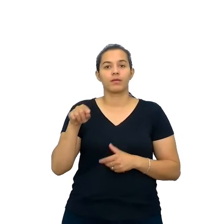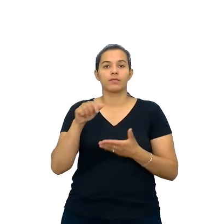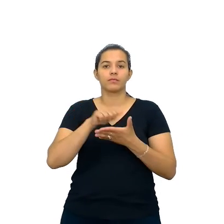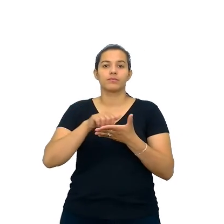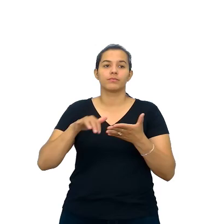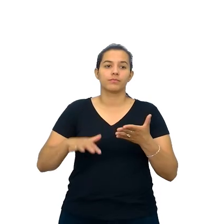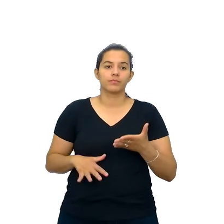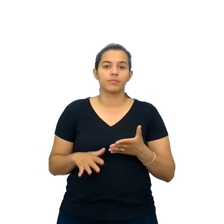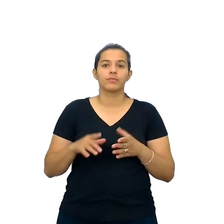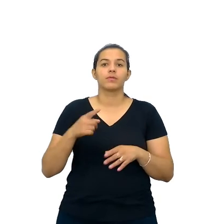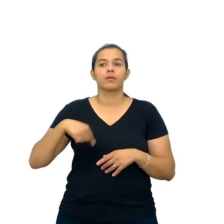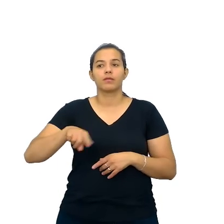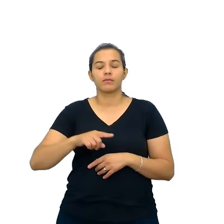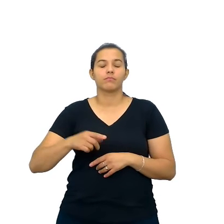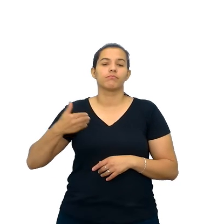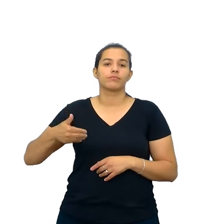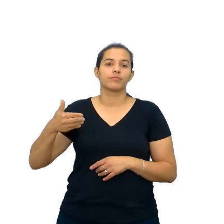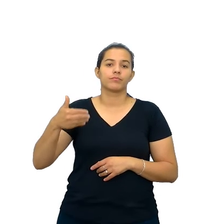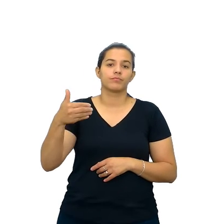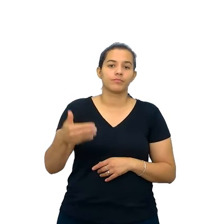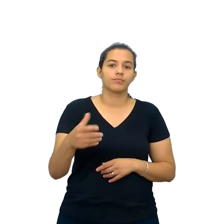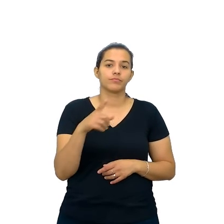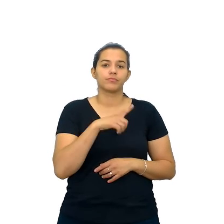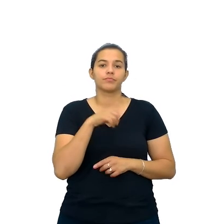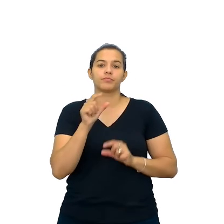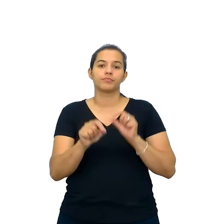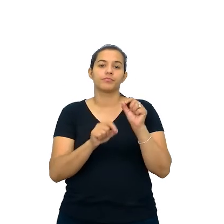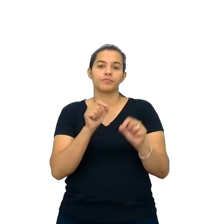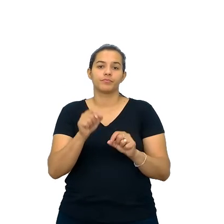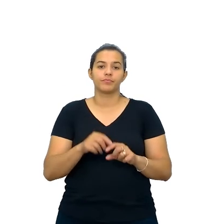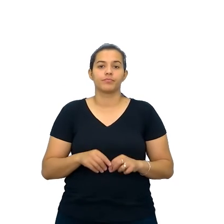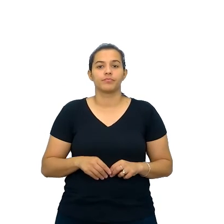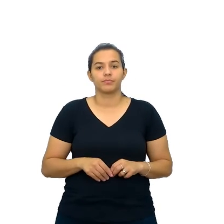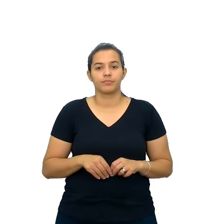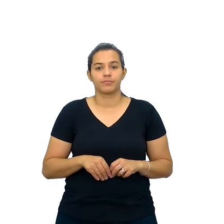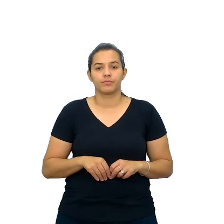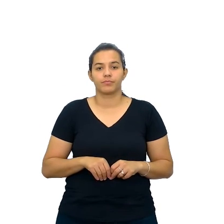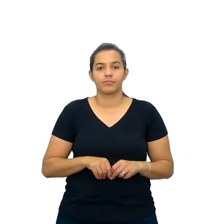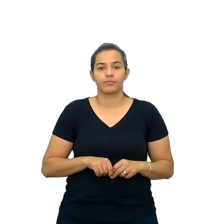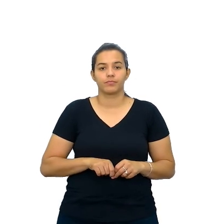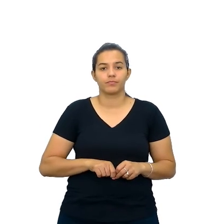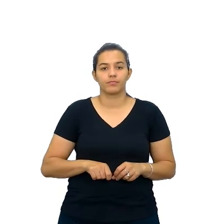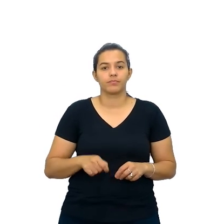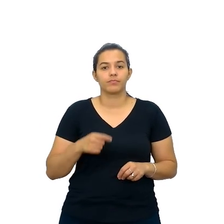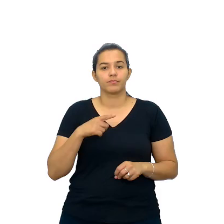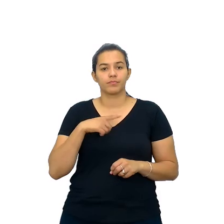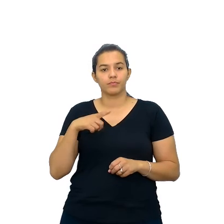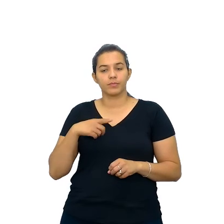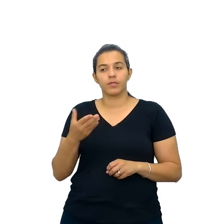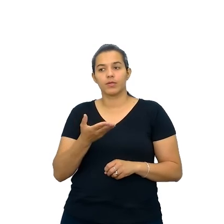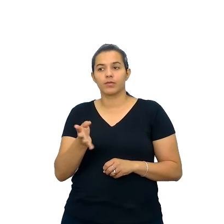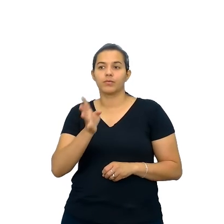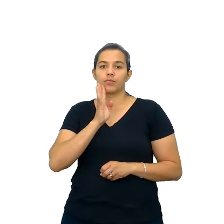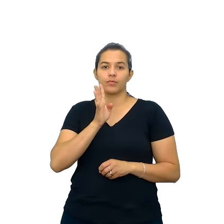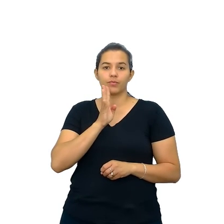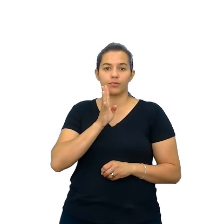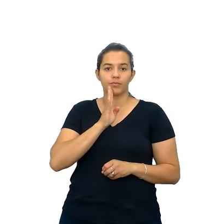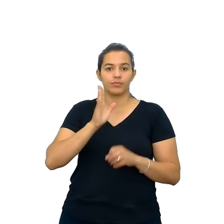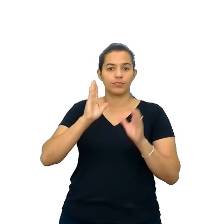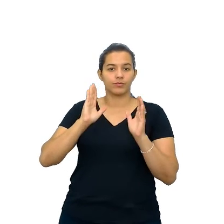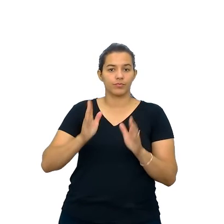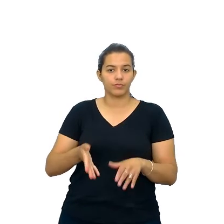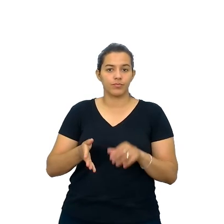atividade consiste em que eu, por meio daquilo que eu conheço,